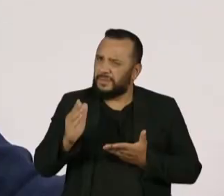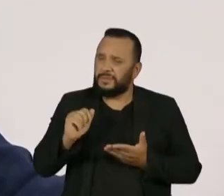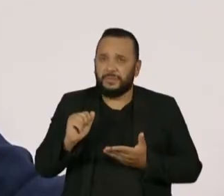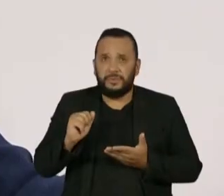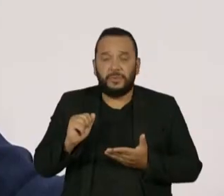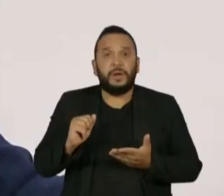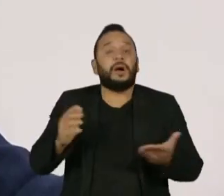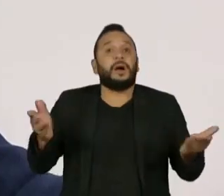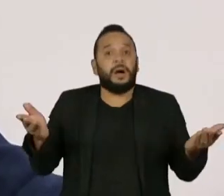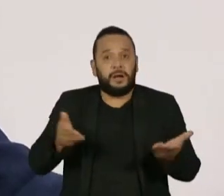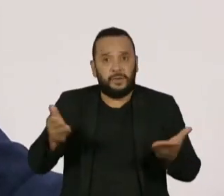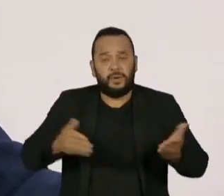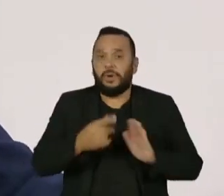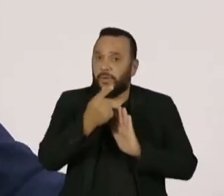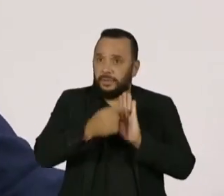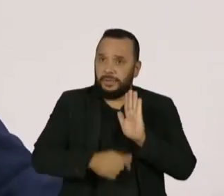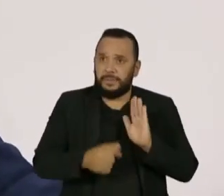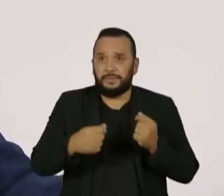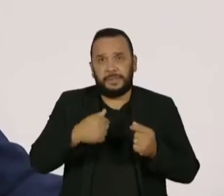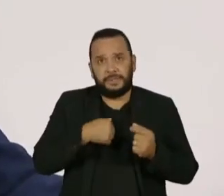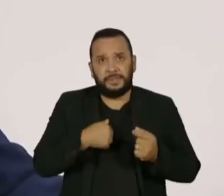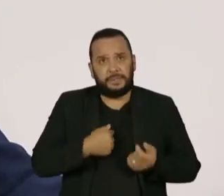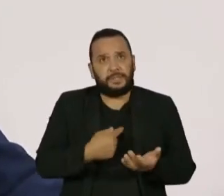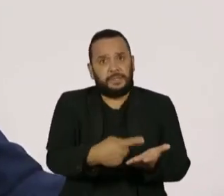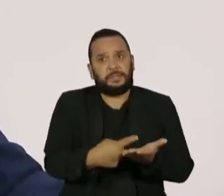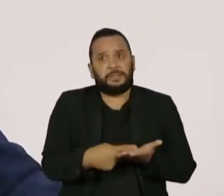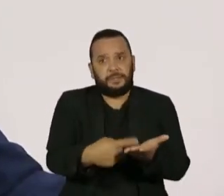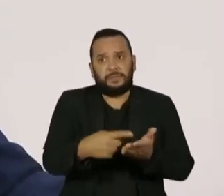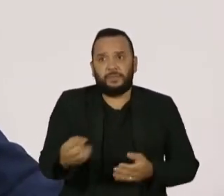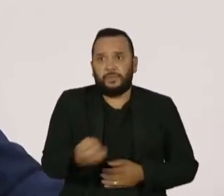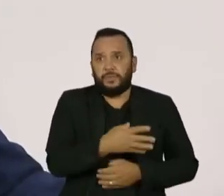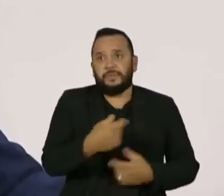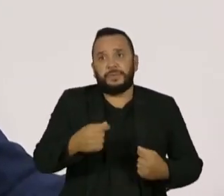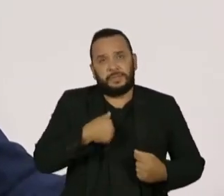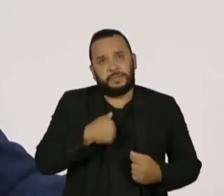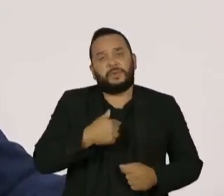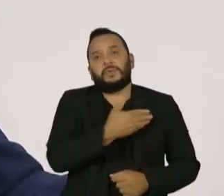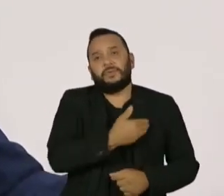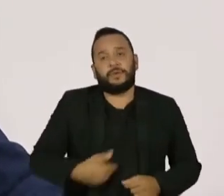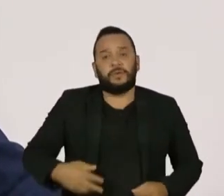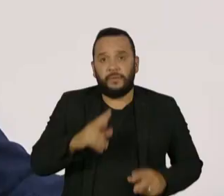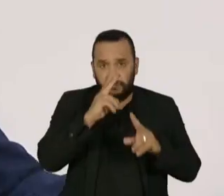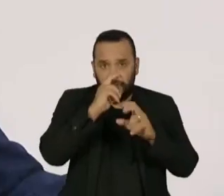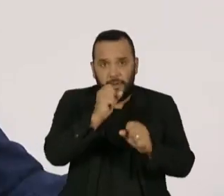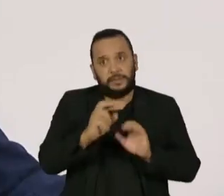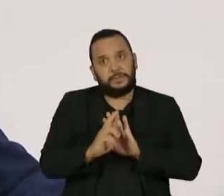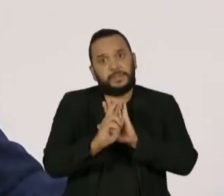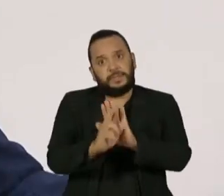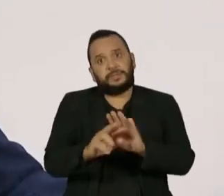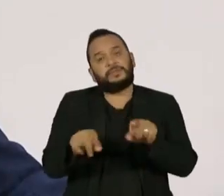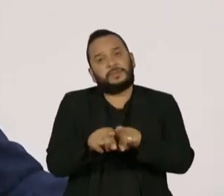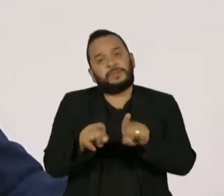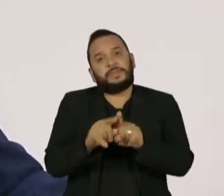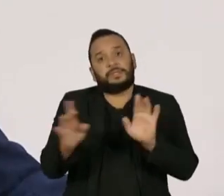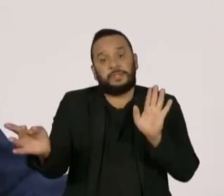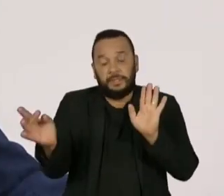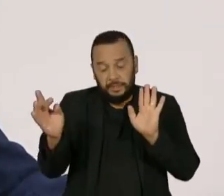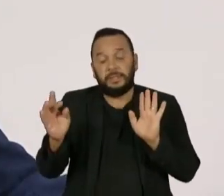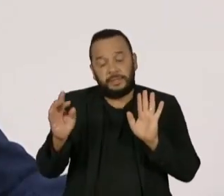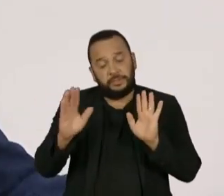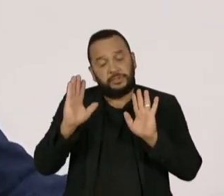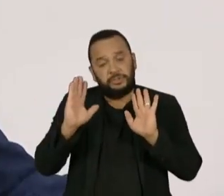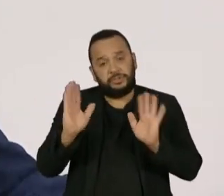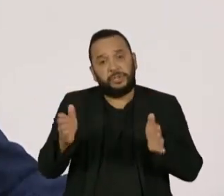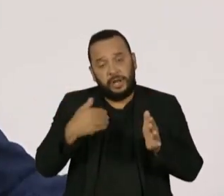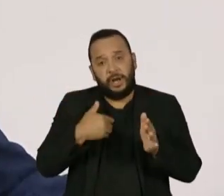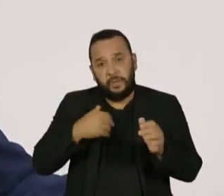de repactuarmos o orçamento. Agora, você precisa ter um governo forte, representativo e com legitimidade para isso acontecer. Nós não vamos ser ingênuos aqui que o poder